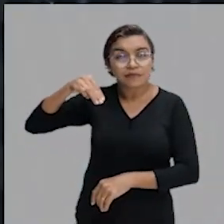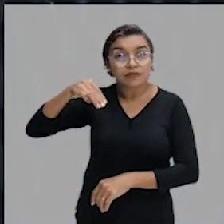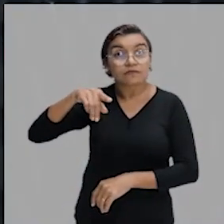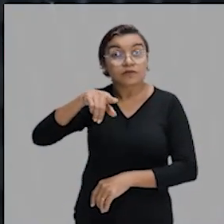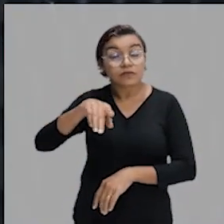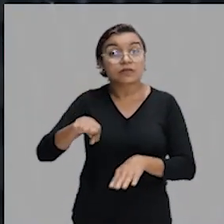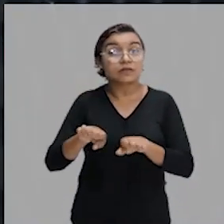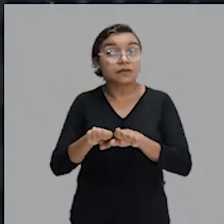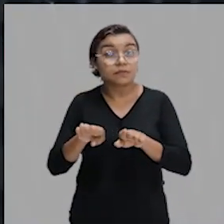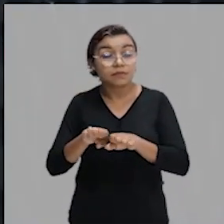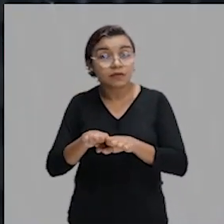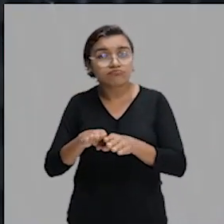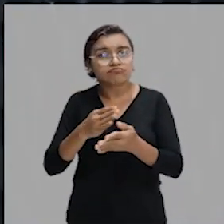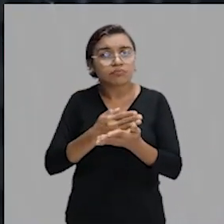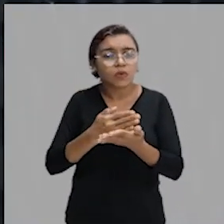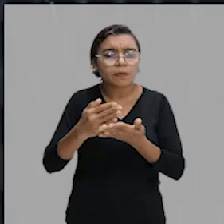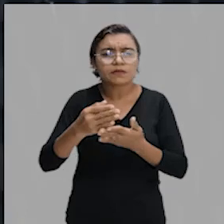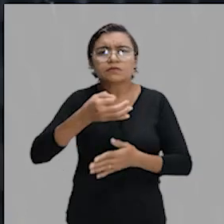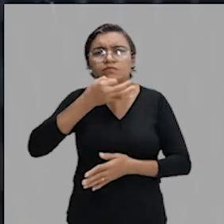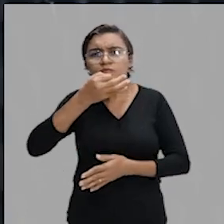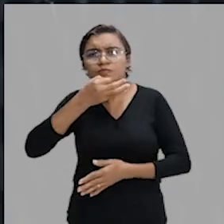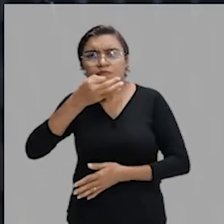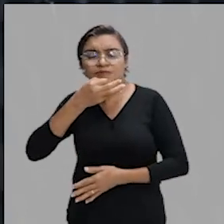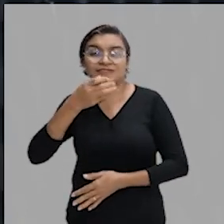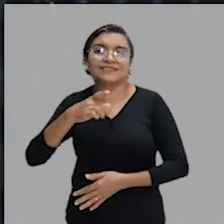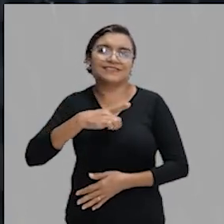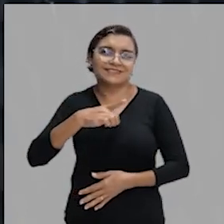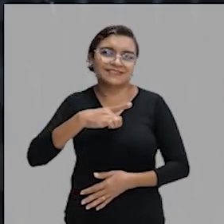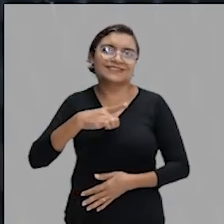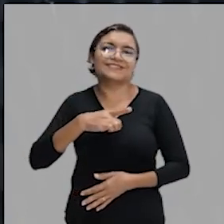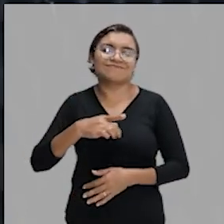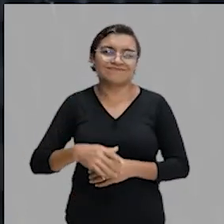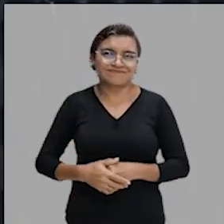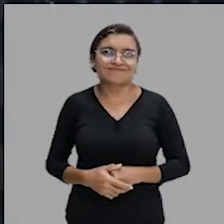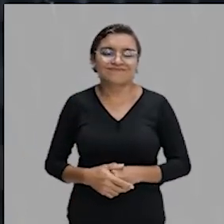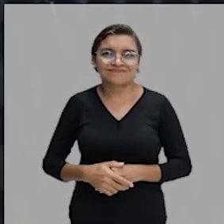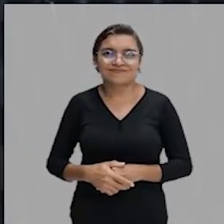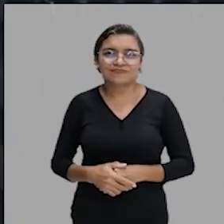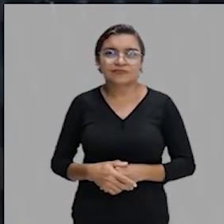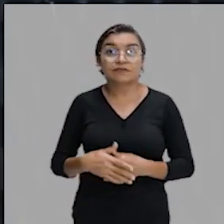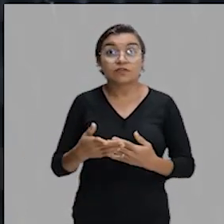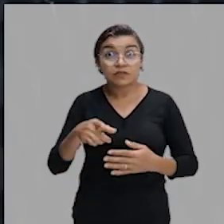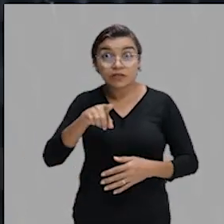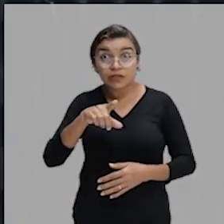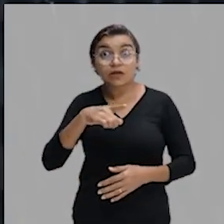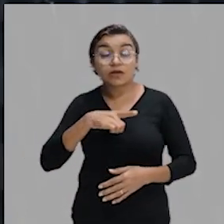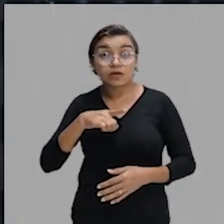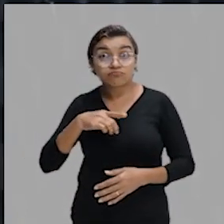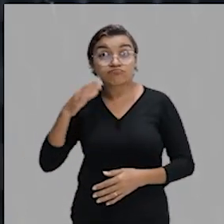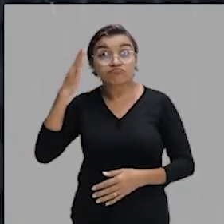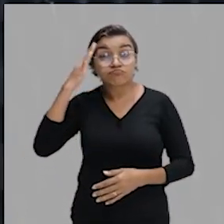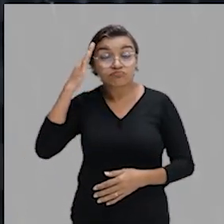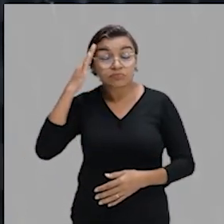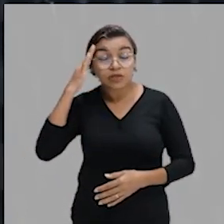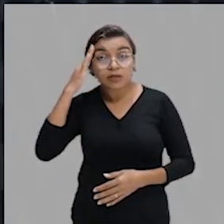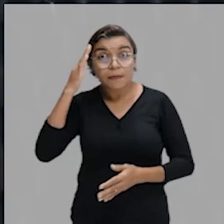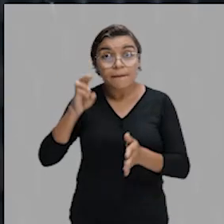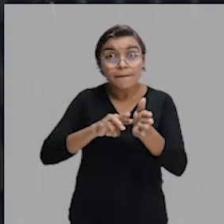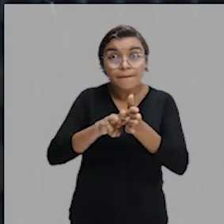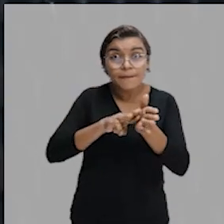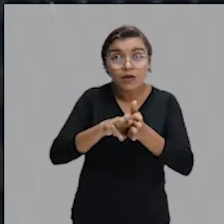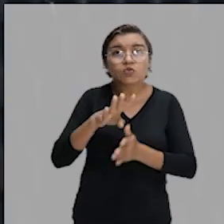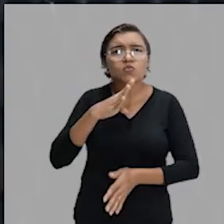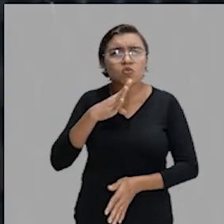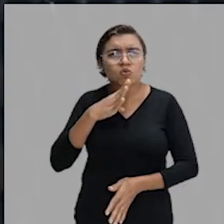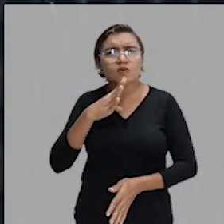também começa a argumentar melhor. De quebra, tu não ganha uma coisa. O método, tu domina o método, tu identifica o método, tu reconhece o